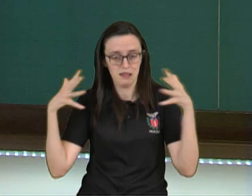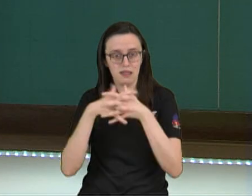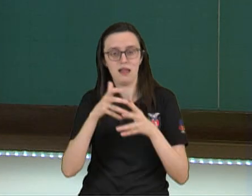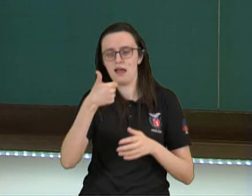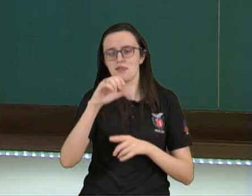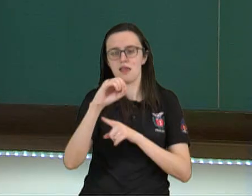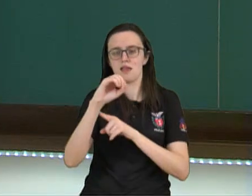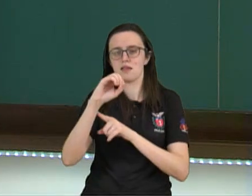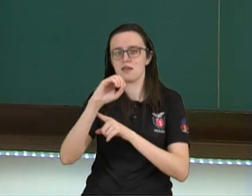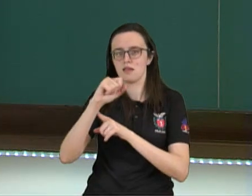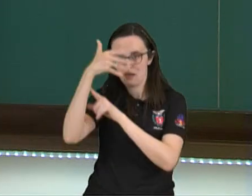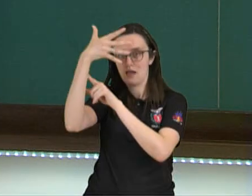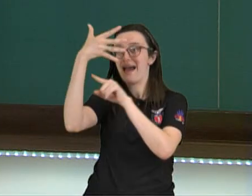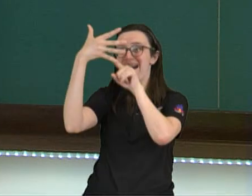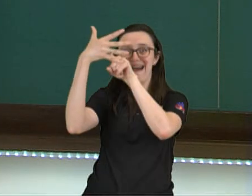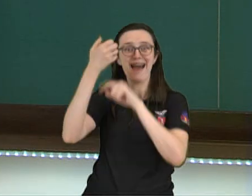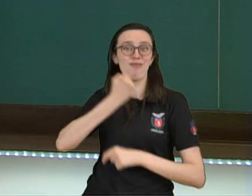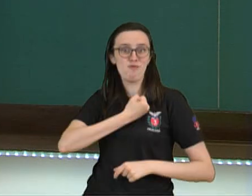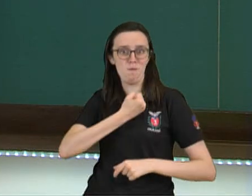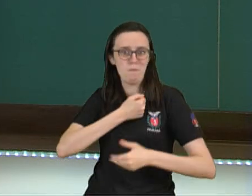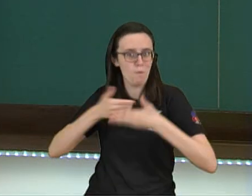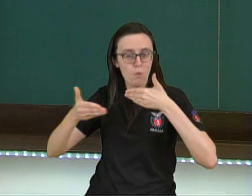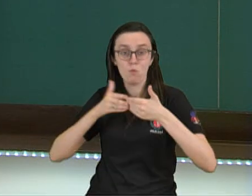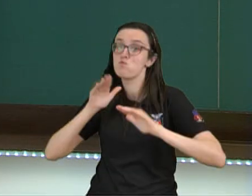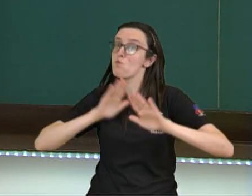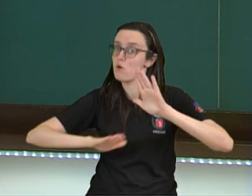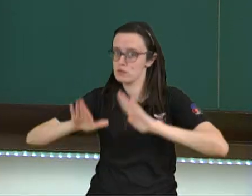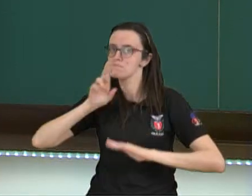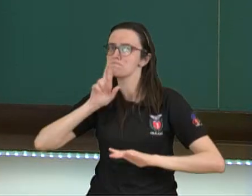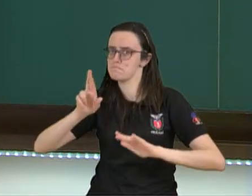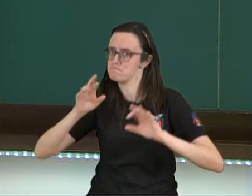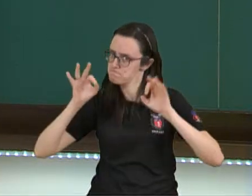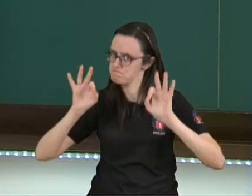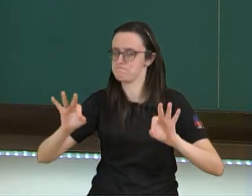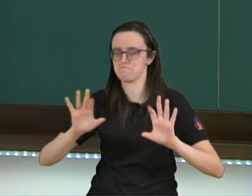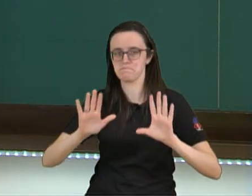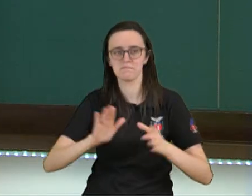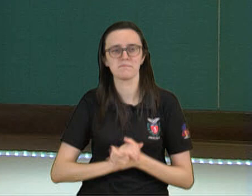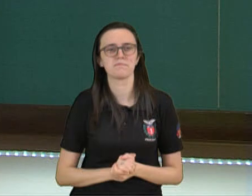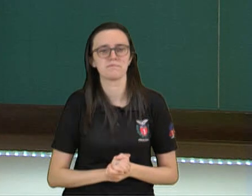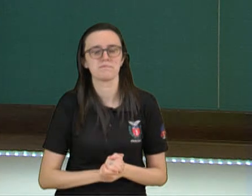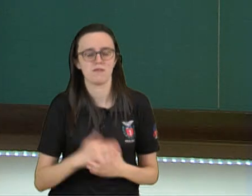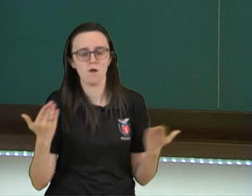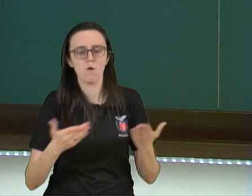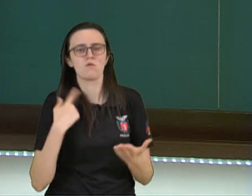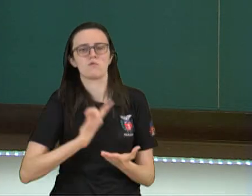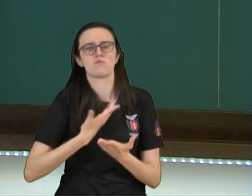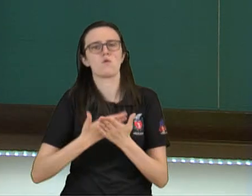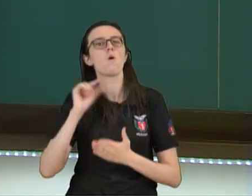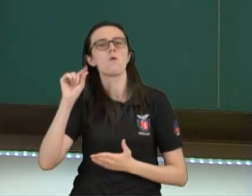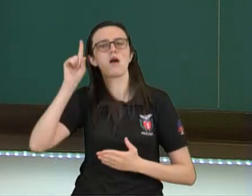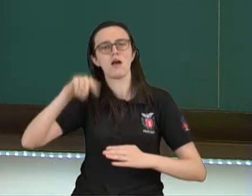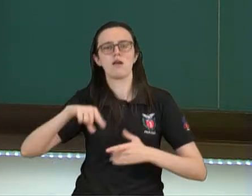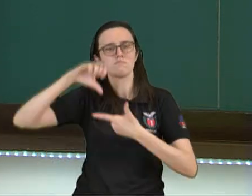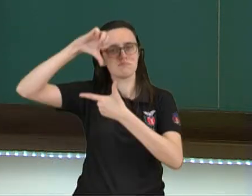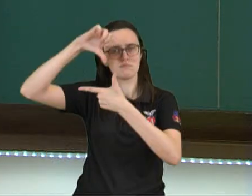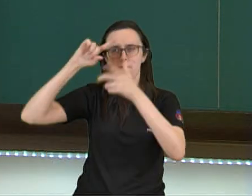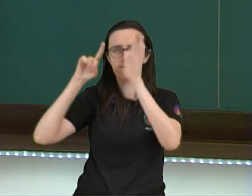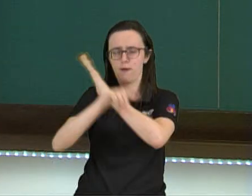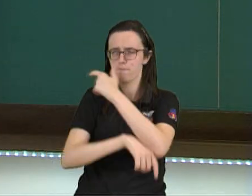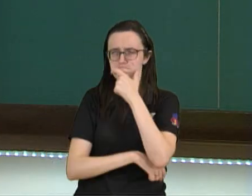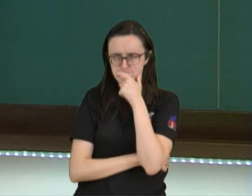que varia ali entre uma opção e outra, tá bom? Então, o que trabalhamos hoje, gente? Situações, problemas